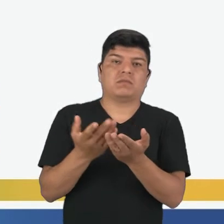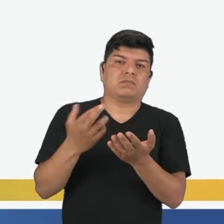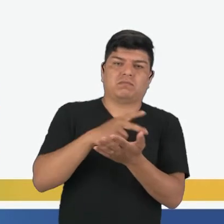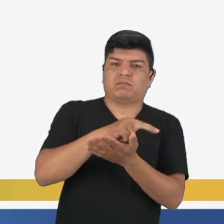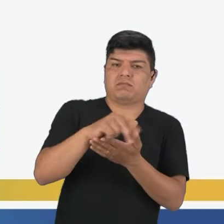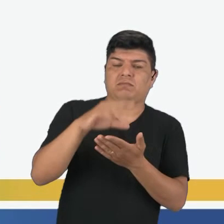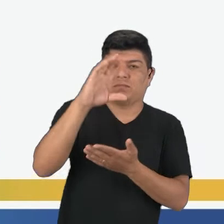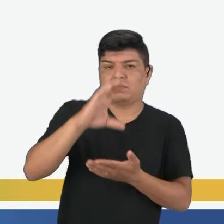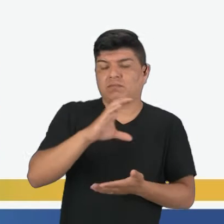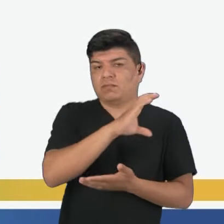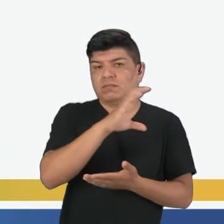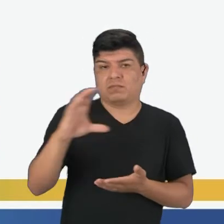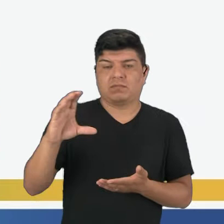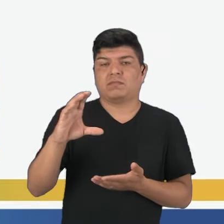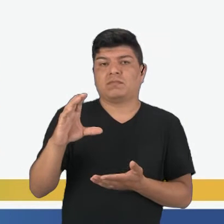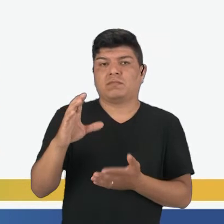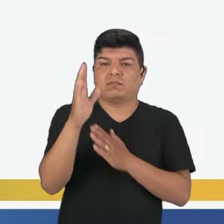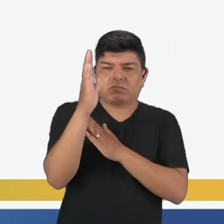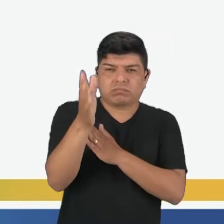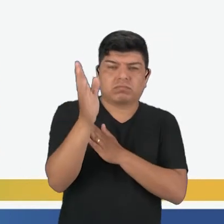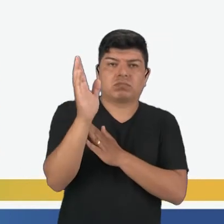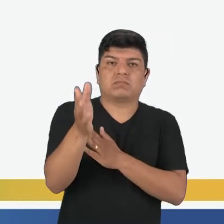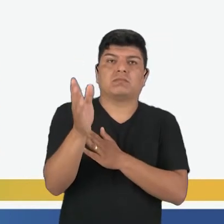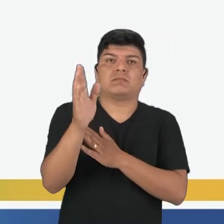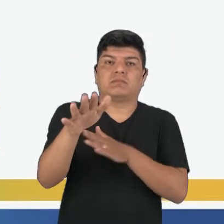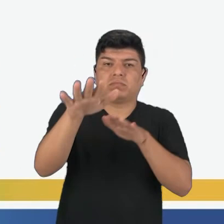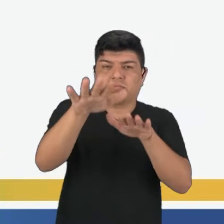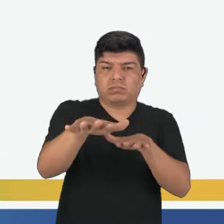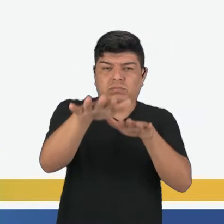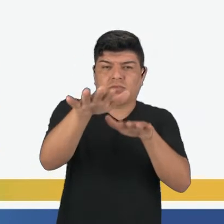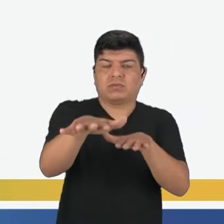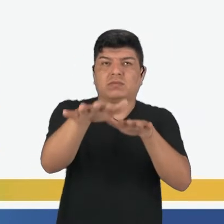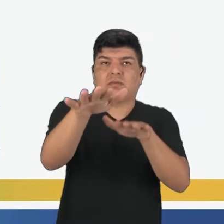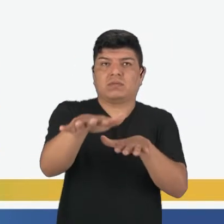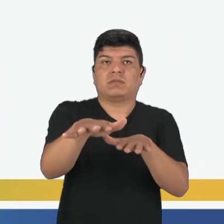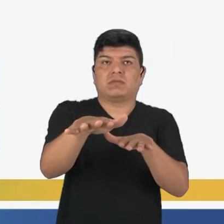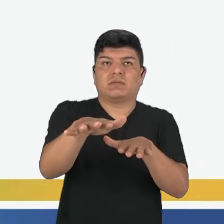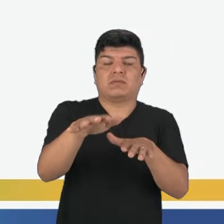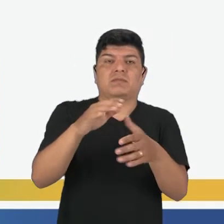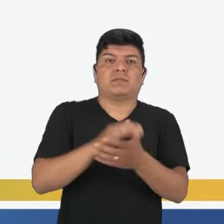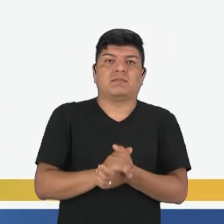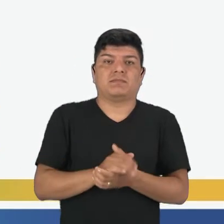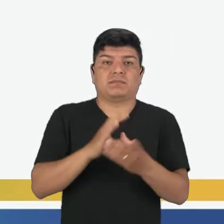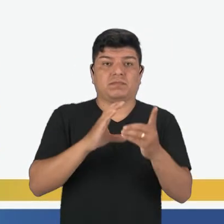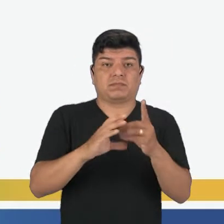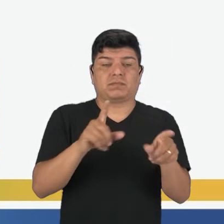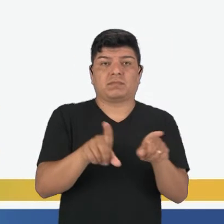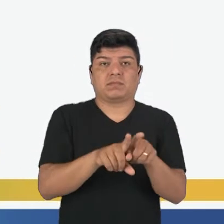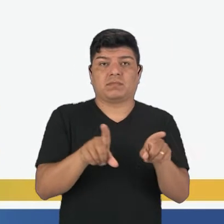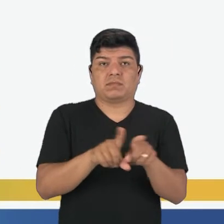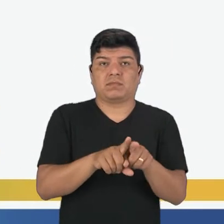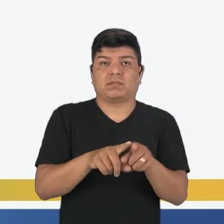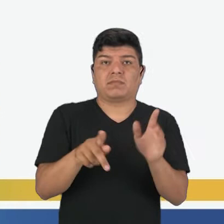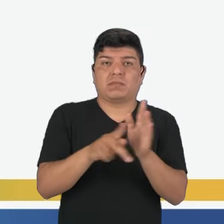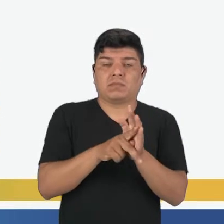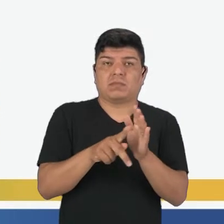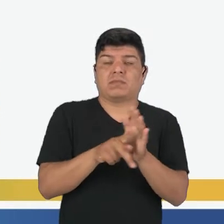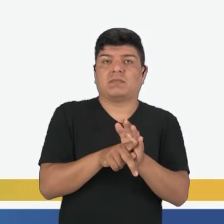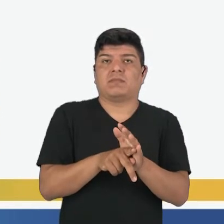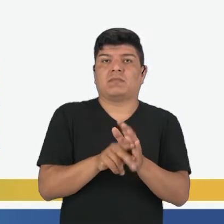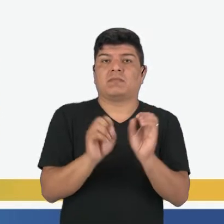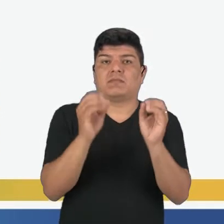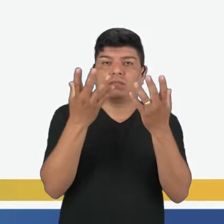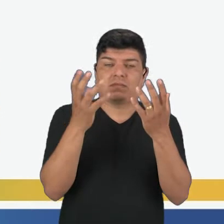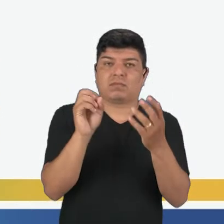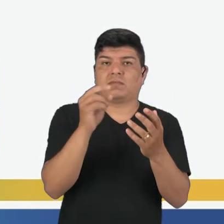as procissões, não é? O puja no hinduísmo, há os rituais propiciatórios,